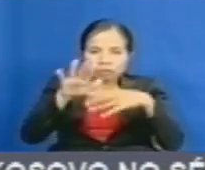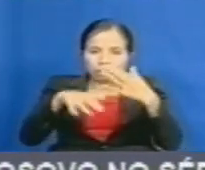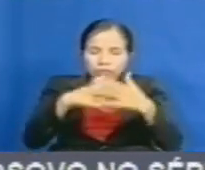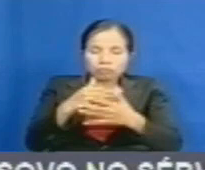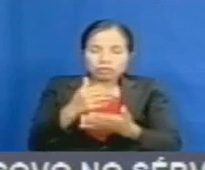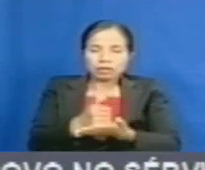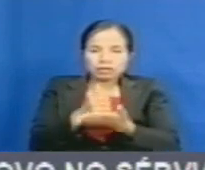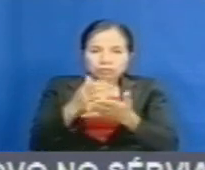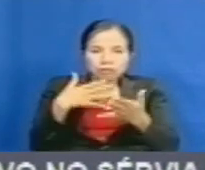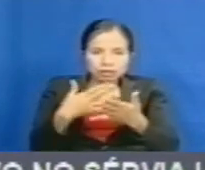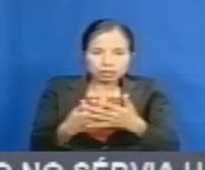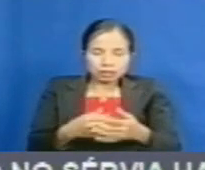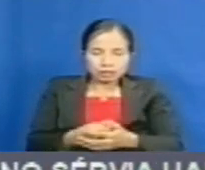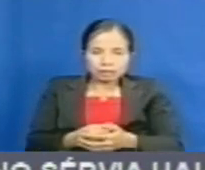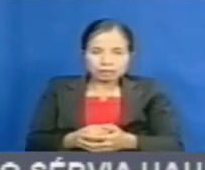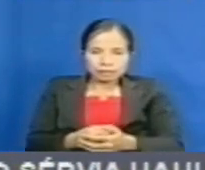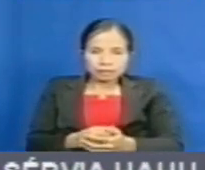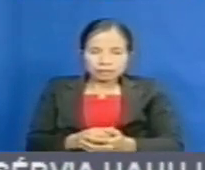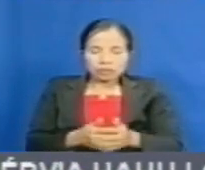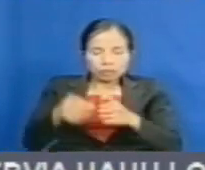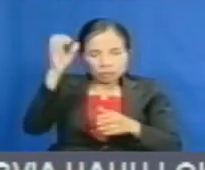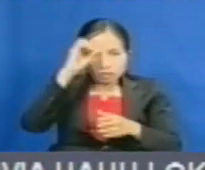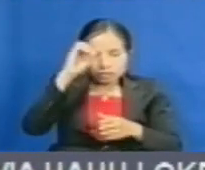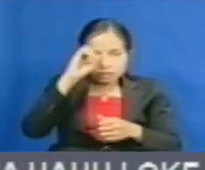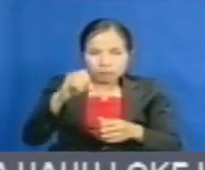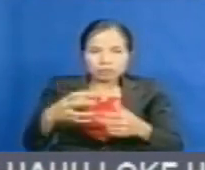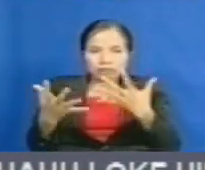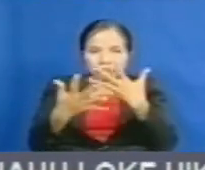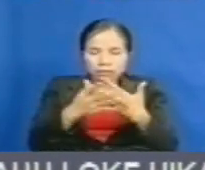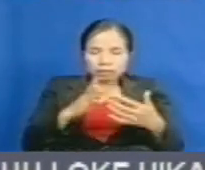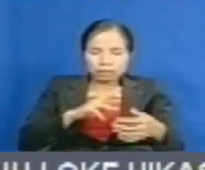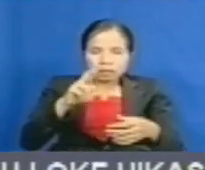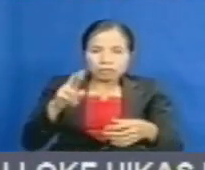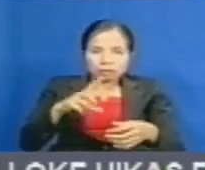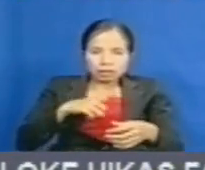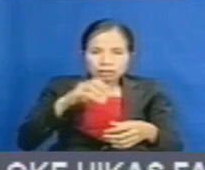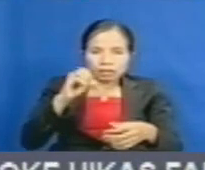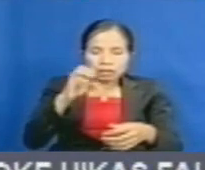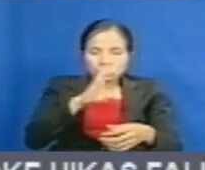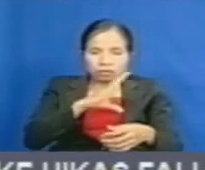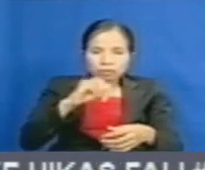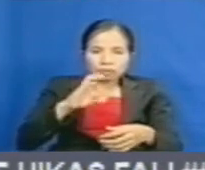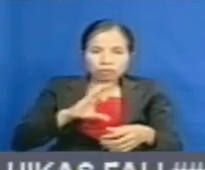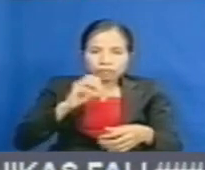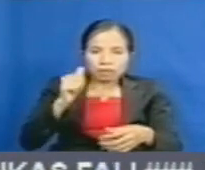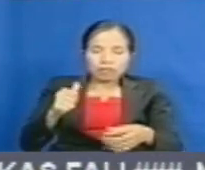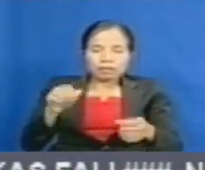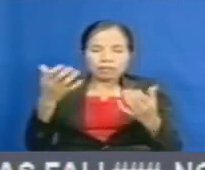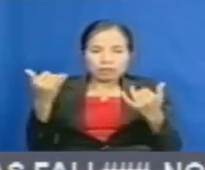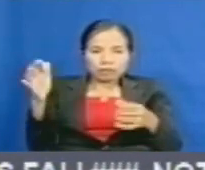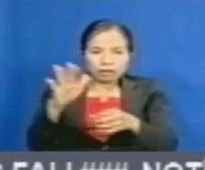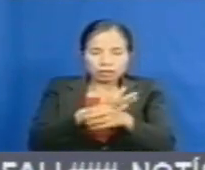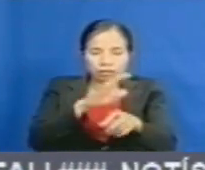e a sira, recluso, sira. Tur observação katak prisão Becora Gleno no Covalima da Daungne na konu ona